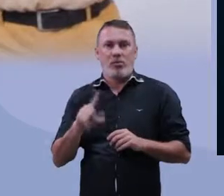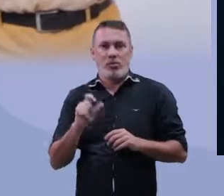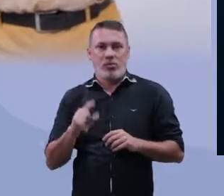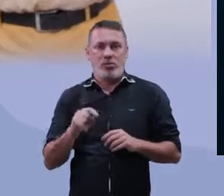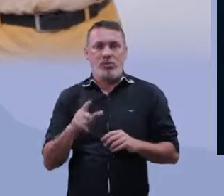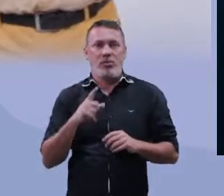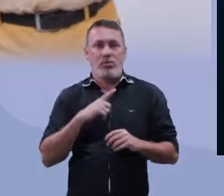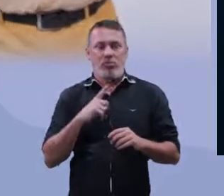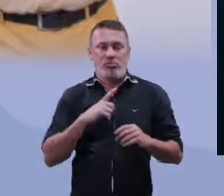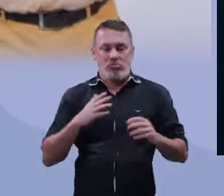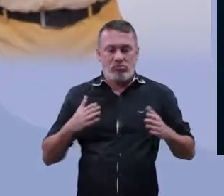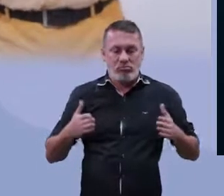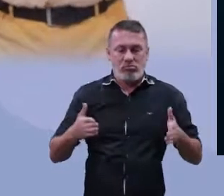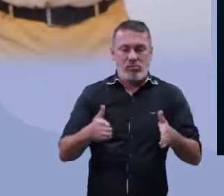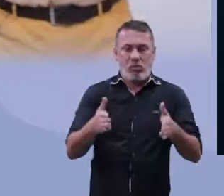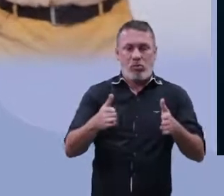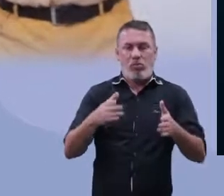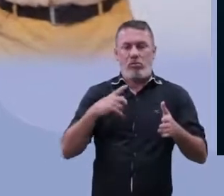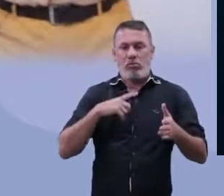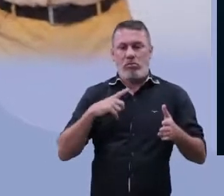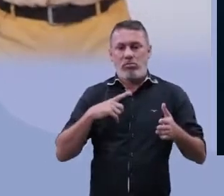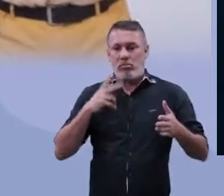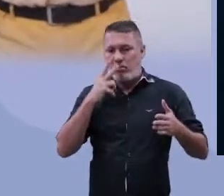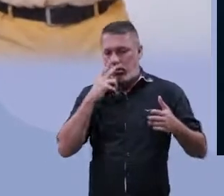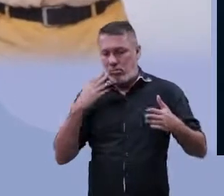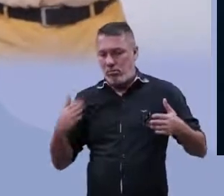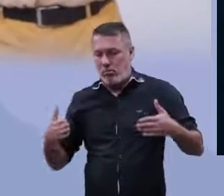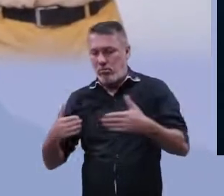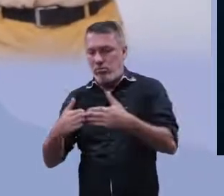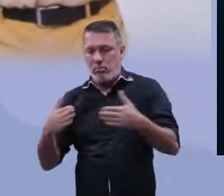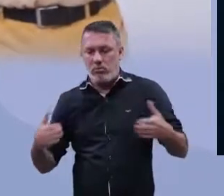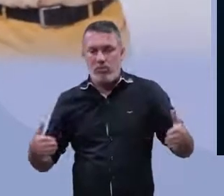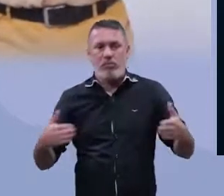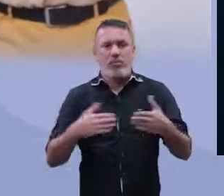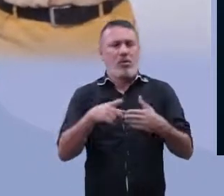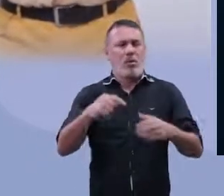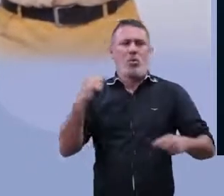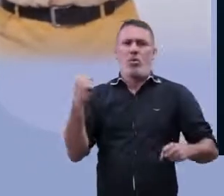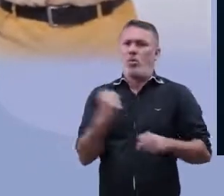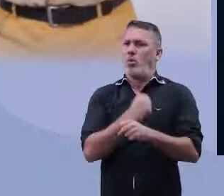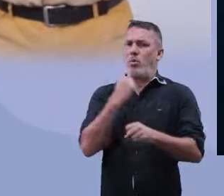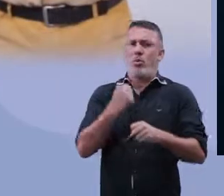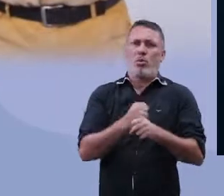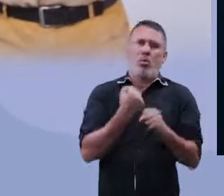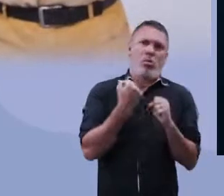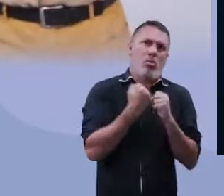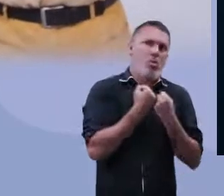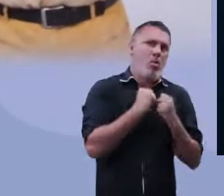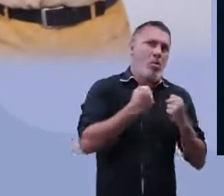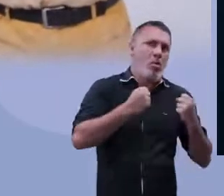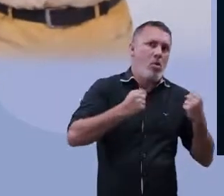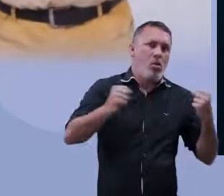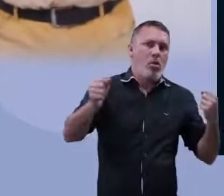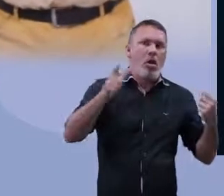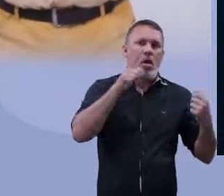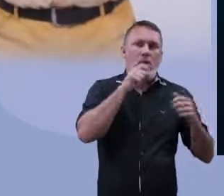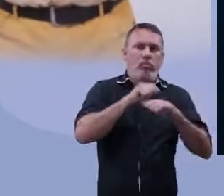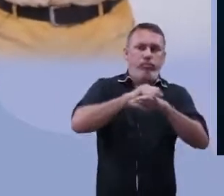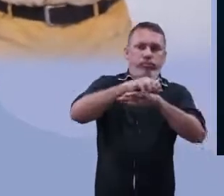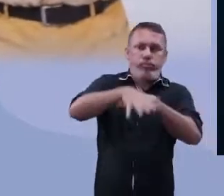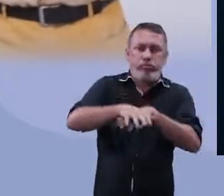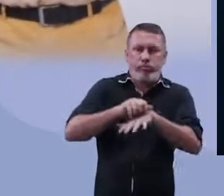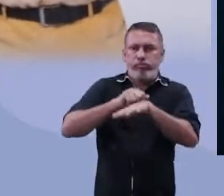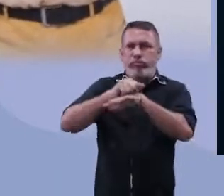Três Gargantas, eles, né, teoricamente construíram a maior central hidrelétrica do